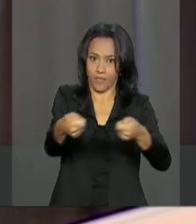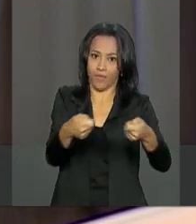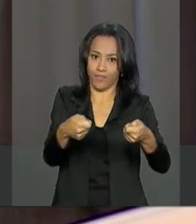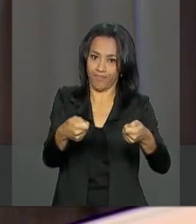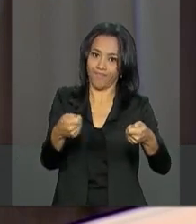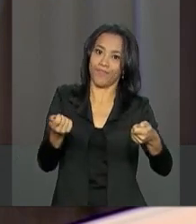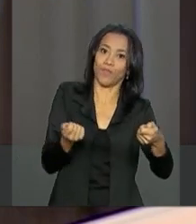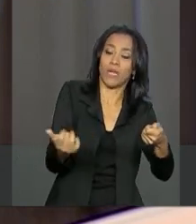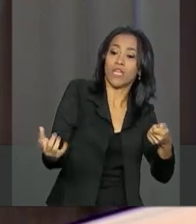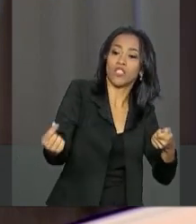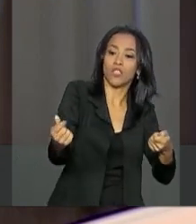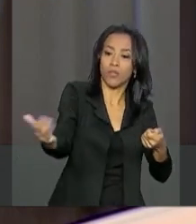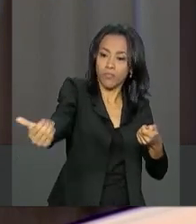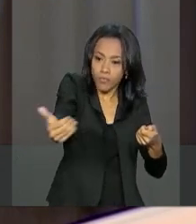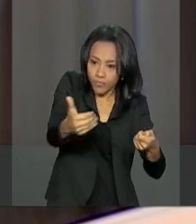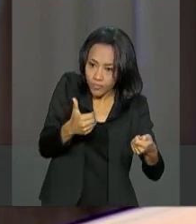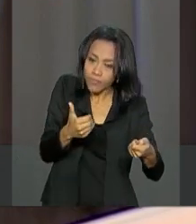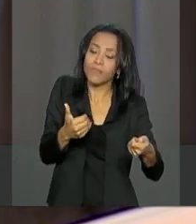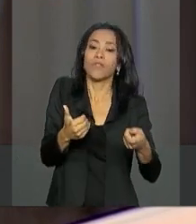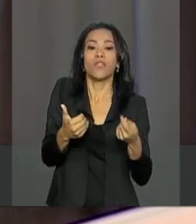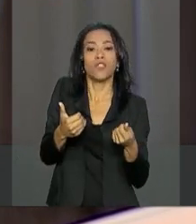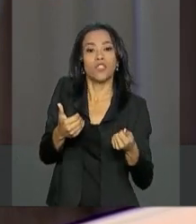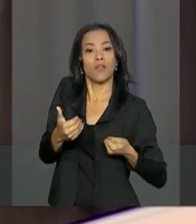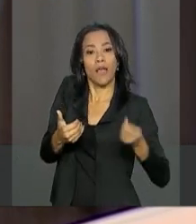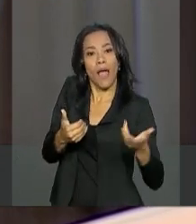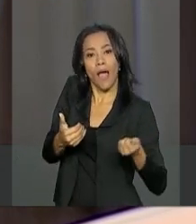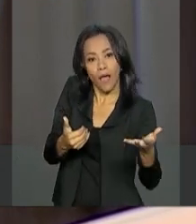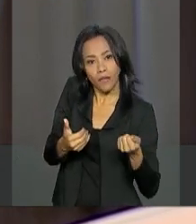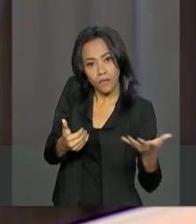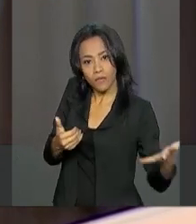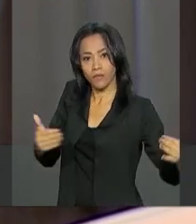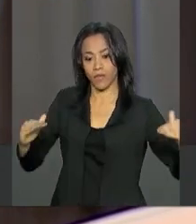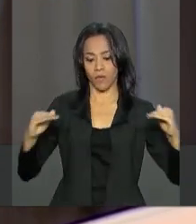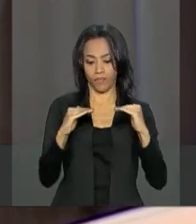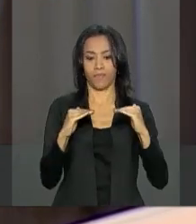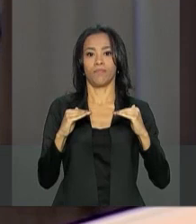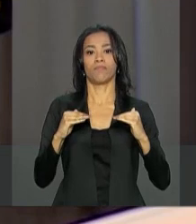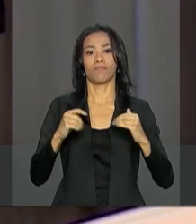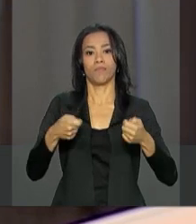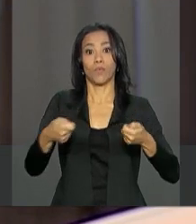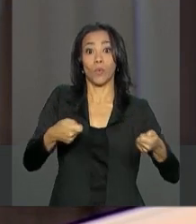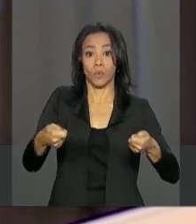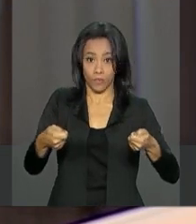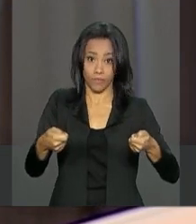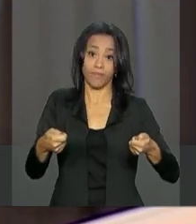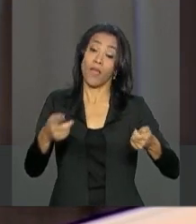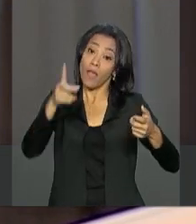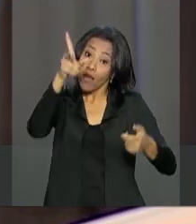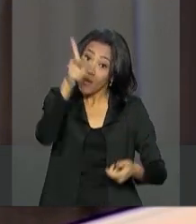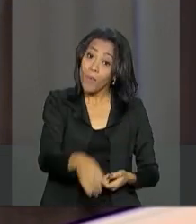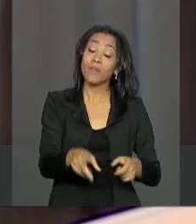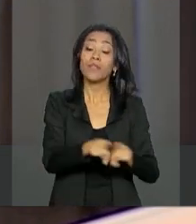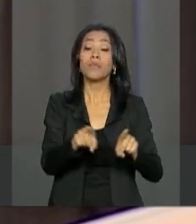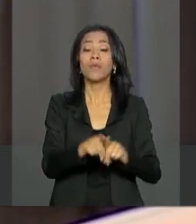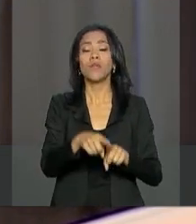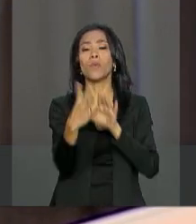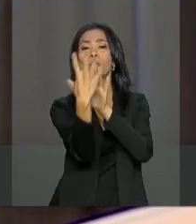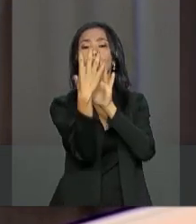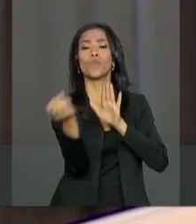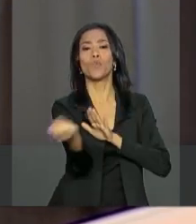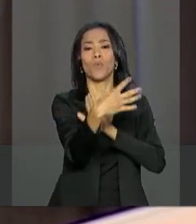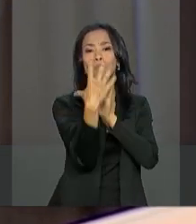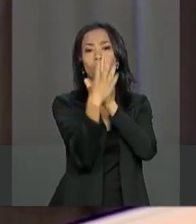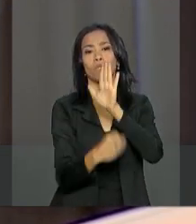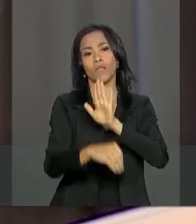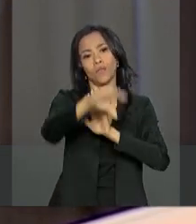foram atitudes responsáveis, como, de resto, o foi a reforma do ensino médio. Convenhamos, eu fui presidente da